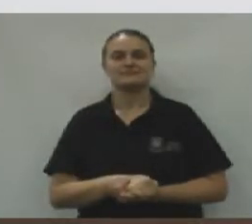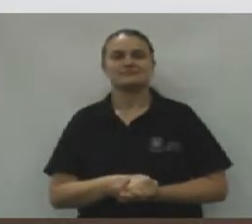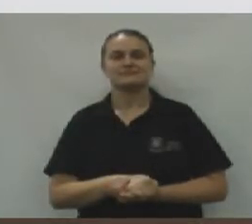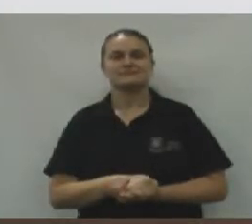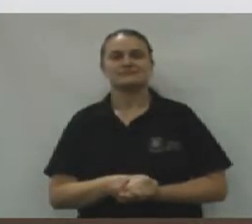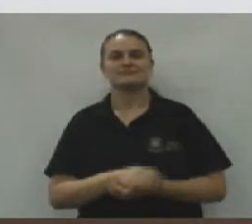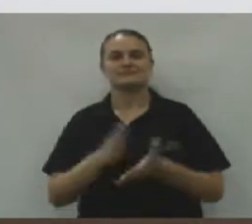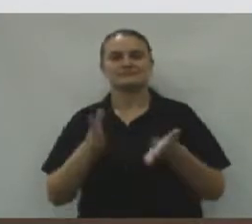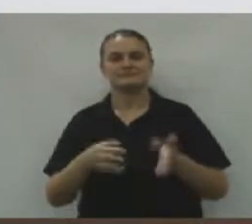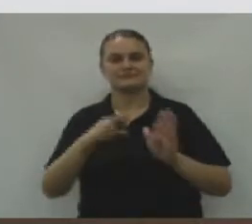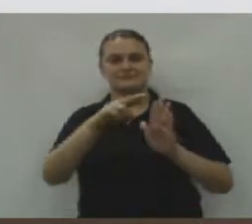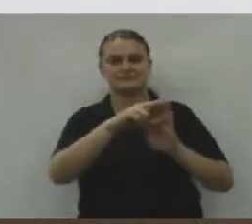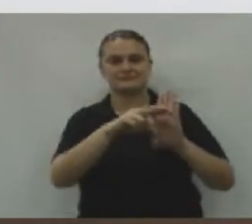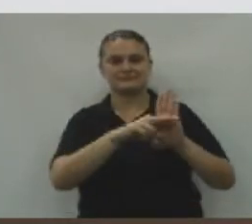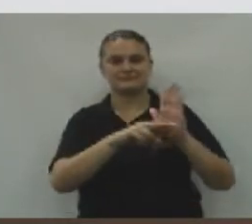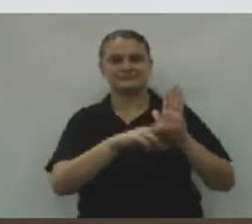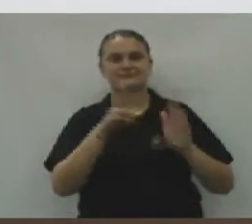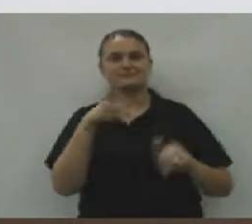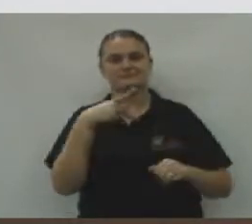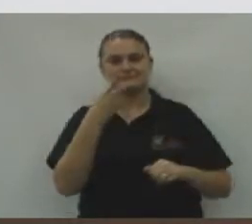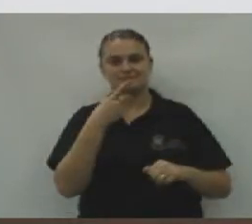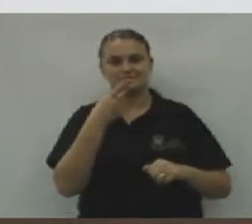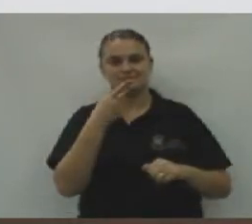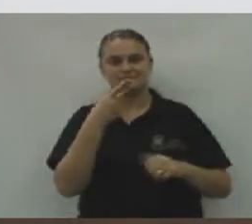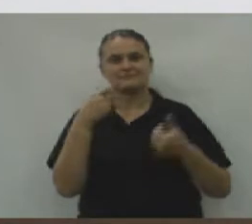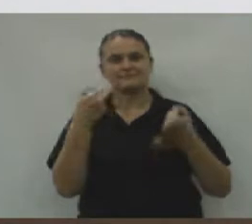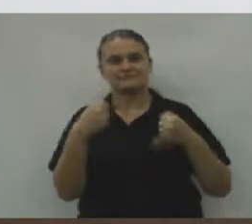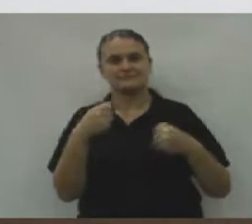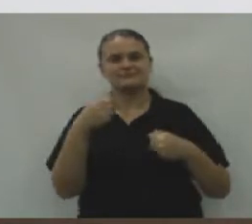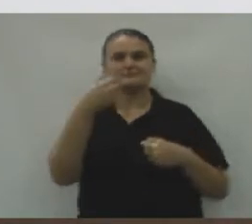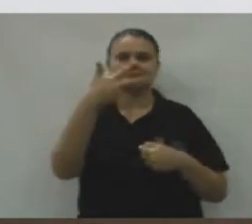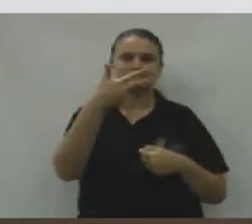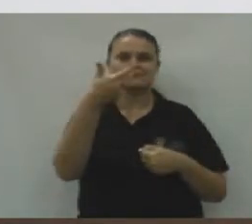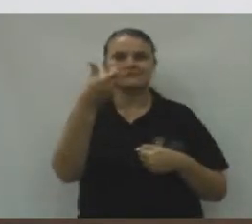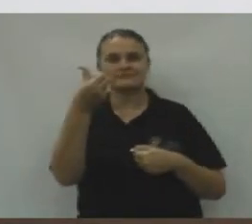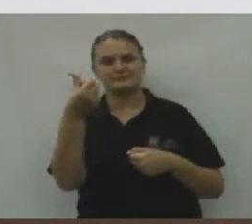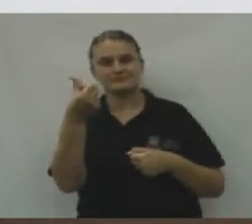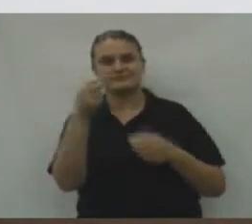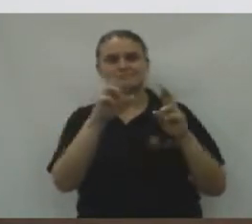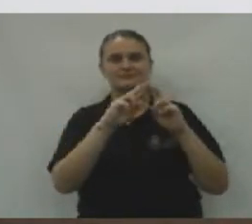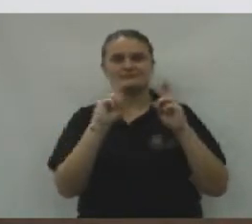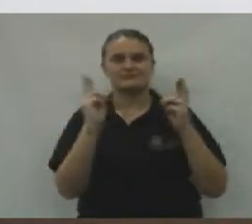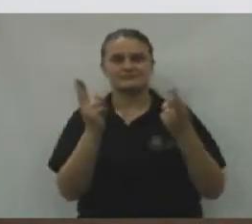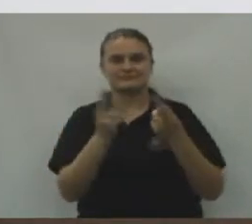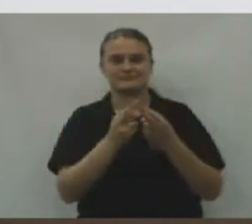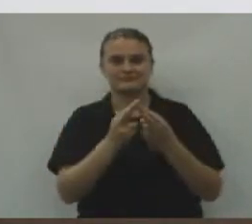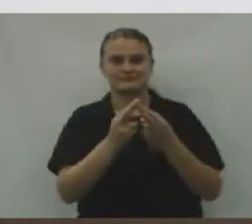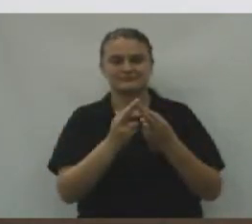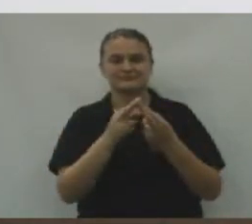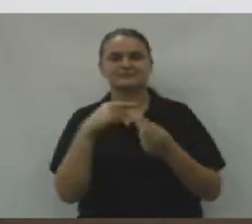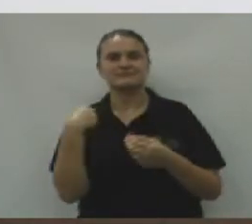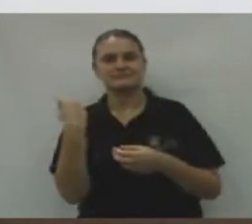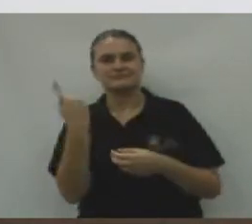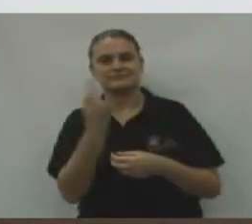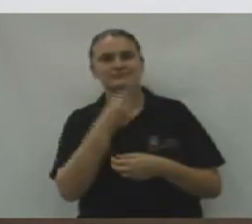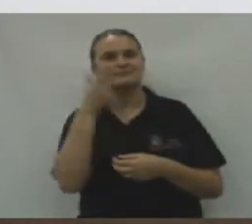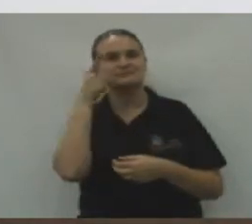O nosso regimento fala que nós devemos fazer 36 reuniões. E nós